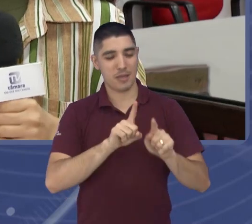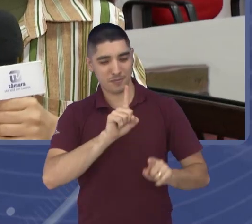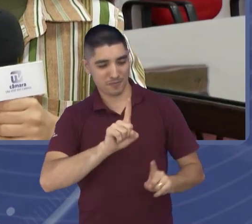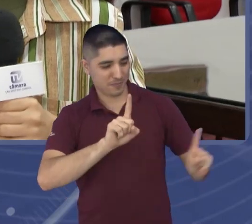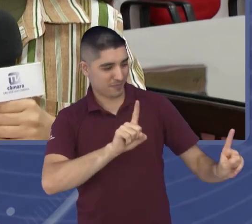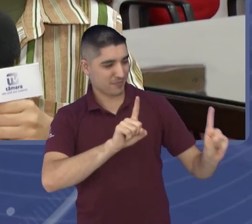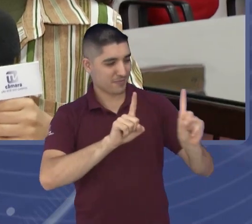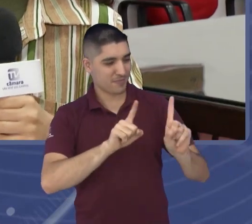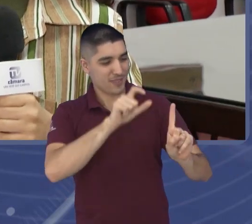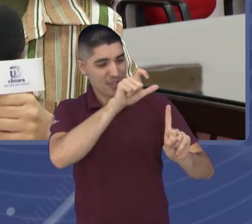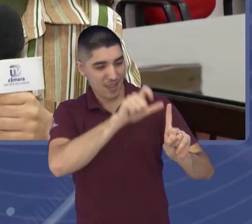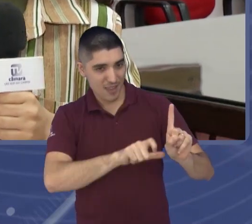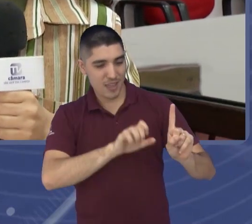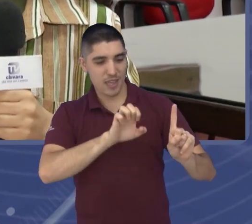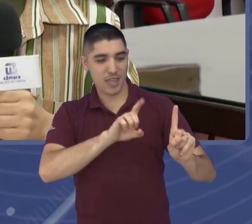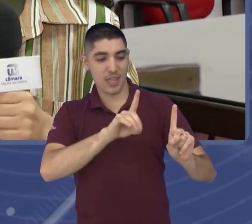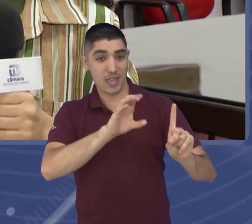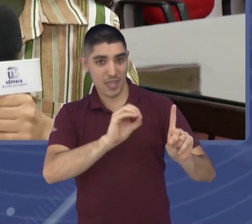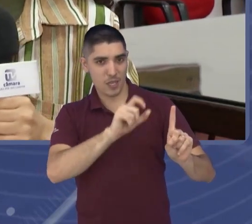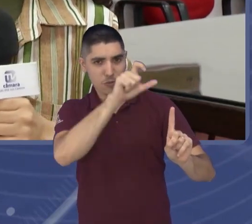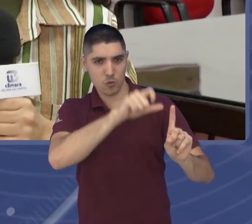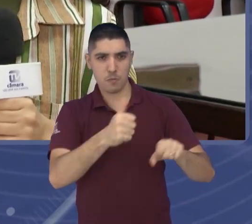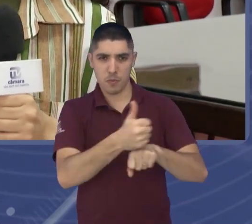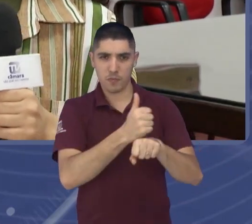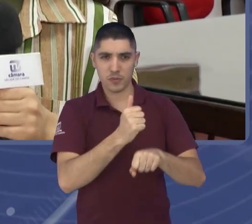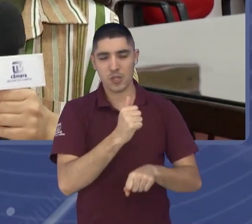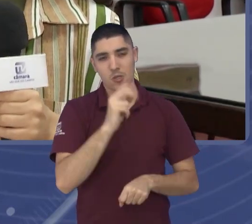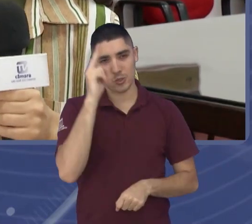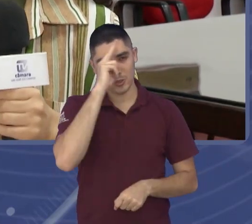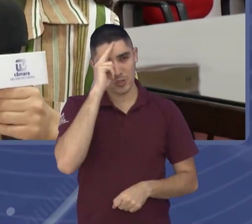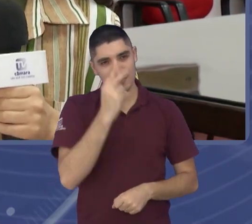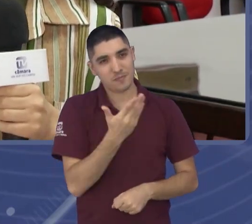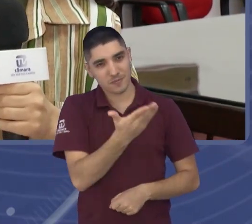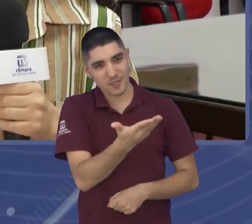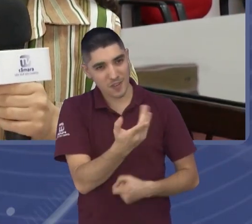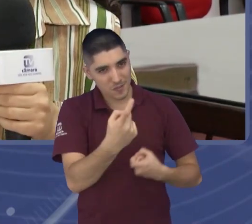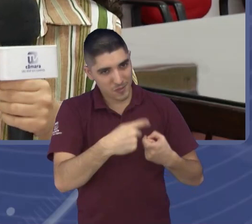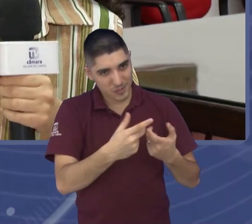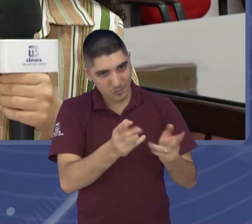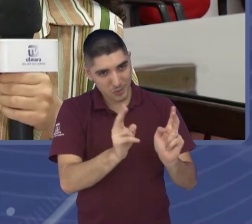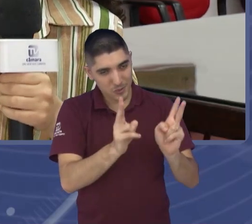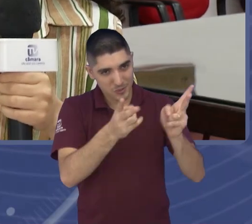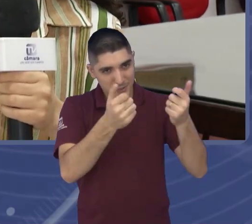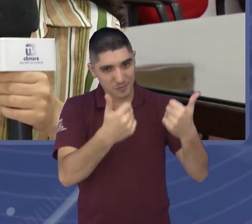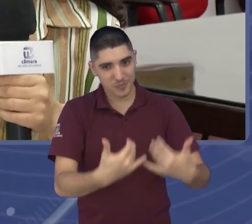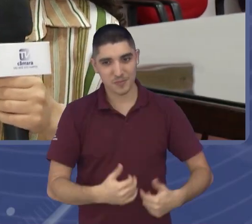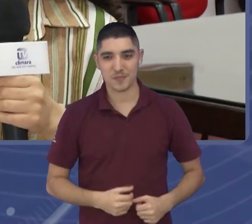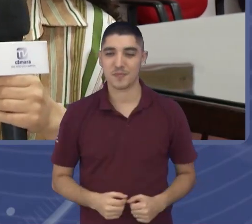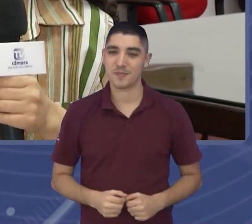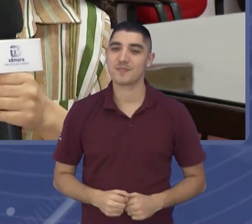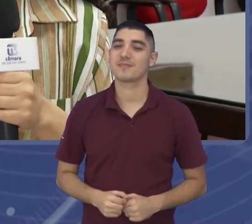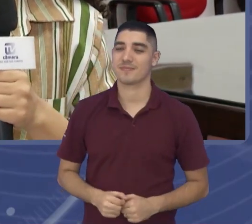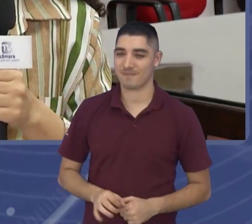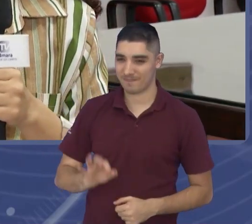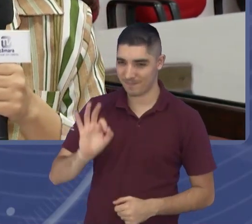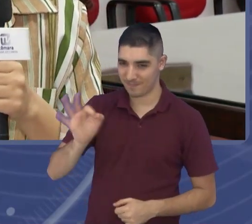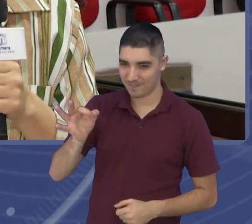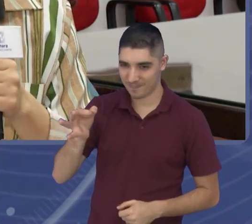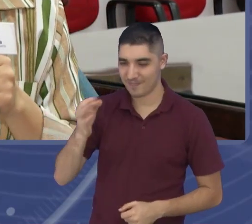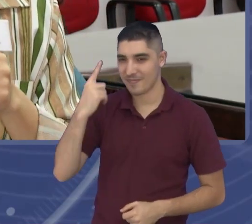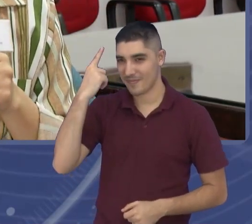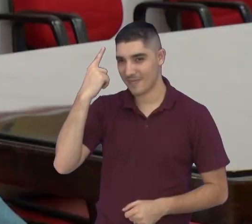do historiador Edu Paiote. Tami, é com vocês novamente. Tá certo, Dani.